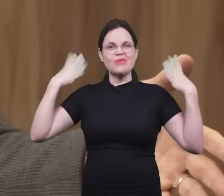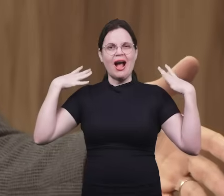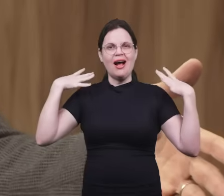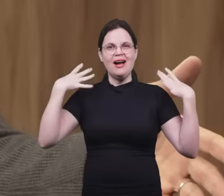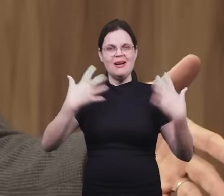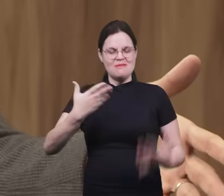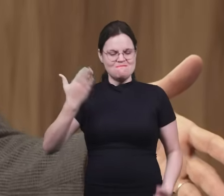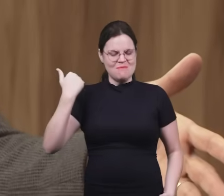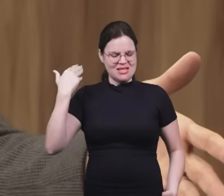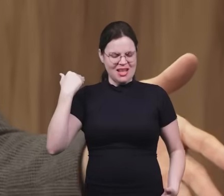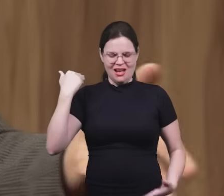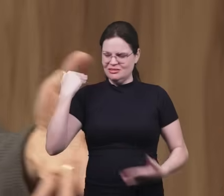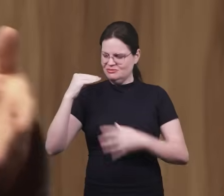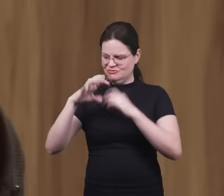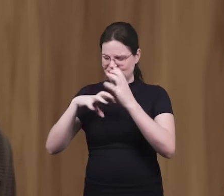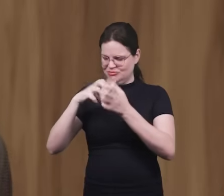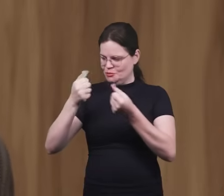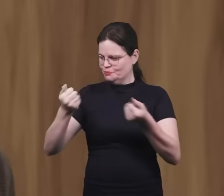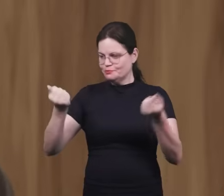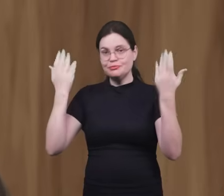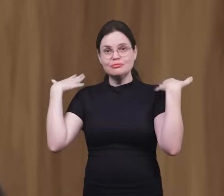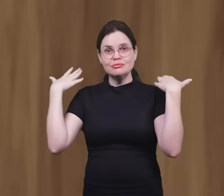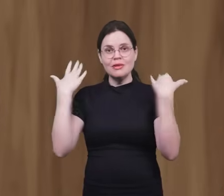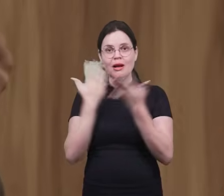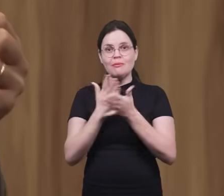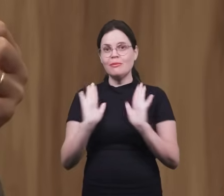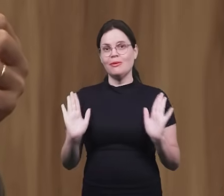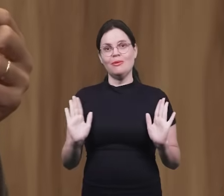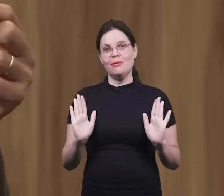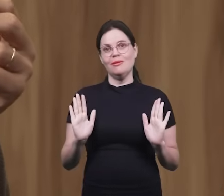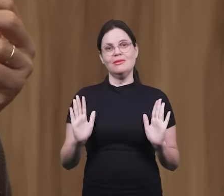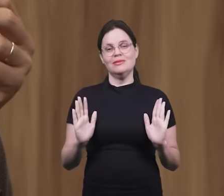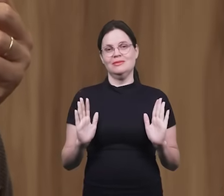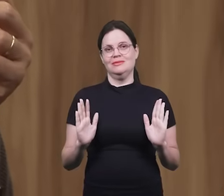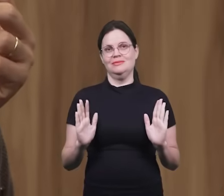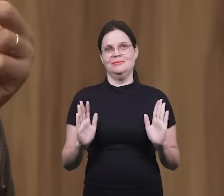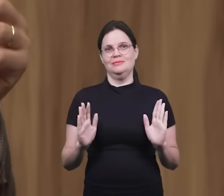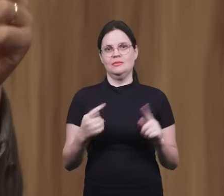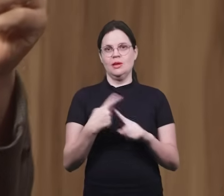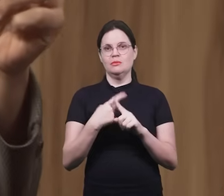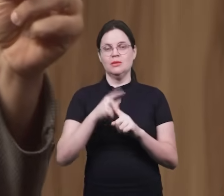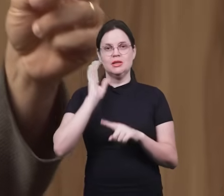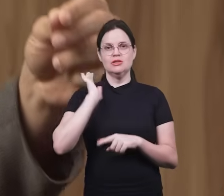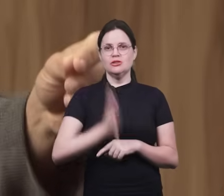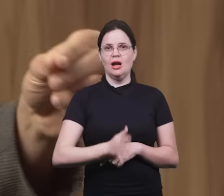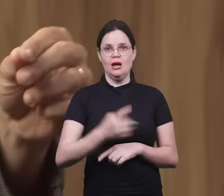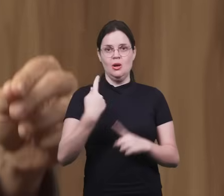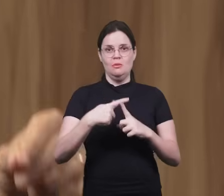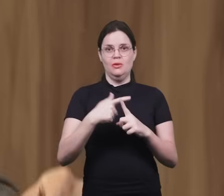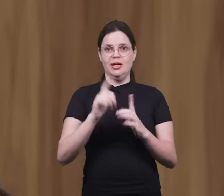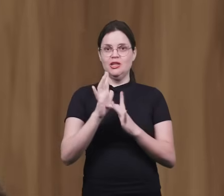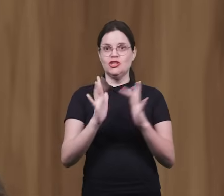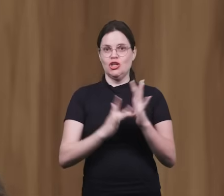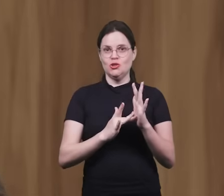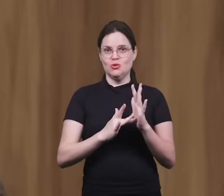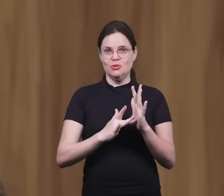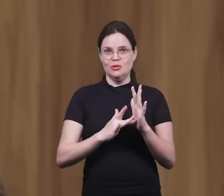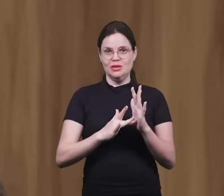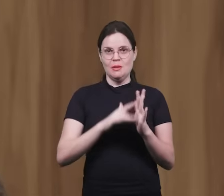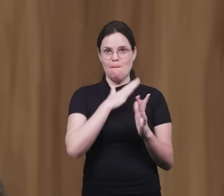não existe mais. Inclusive, o apóstolo Paulo usa a expressão que fomos sepultados com ele pelo